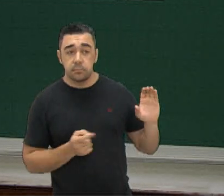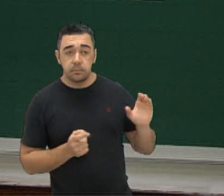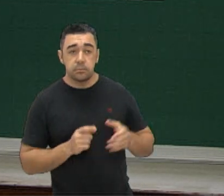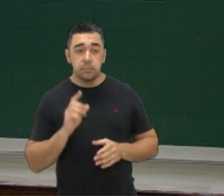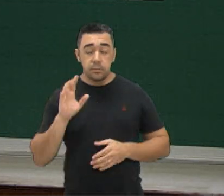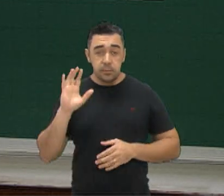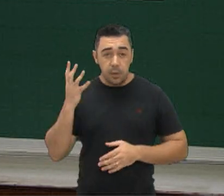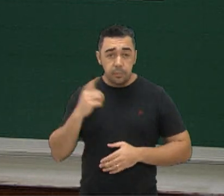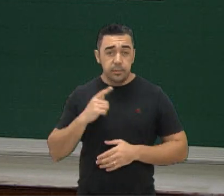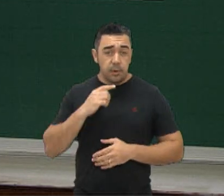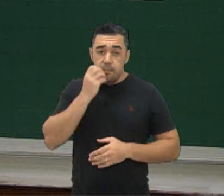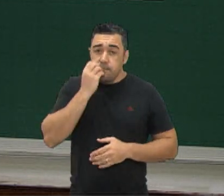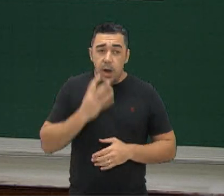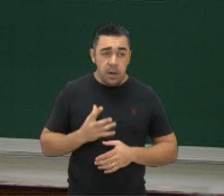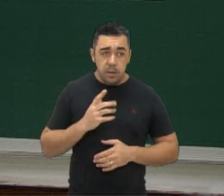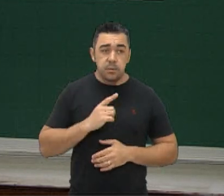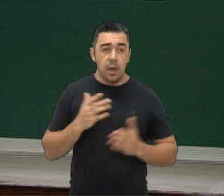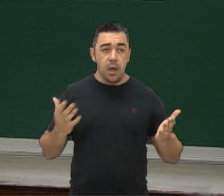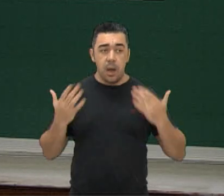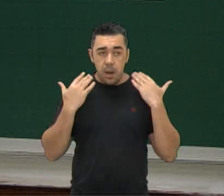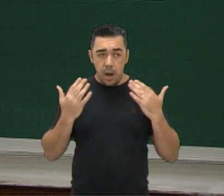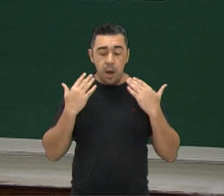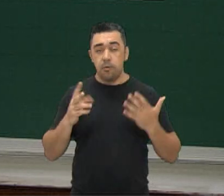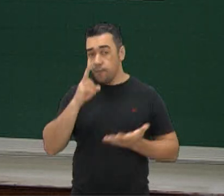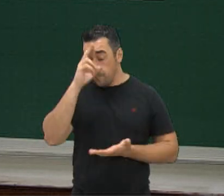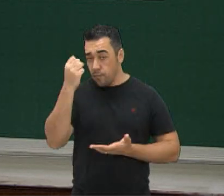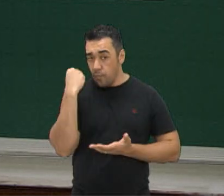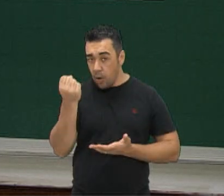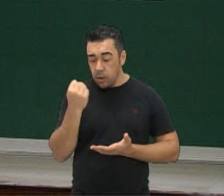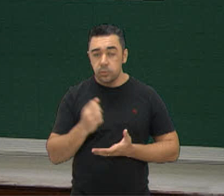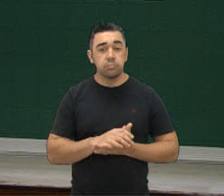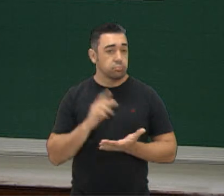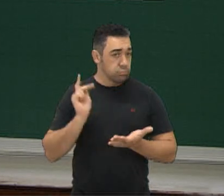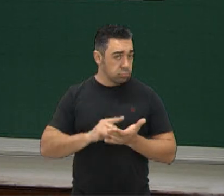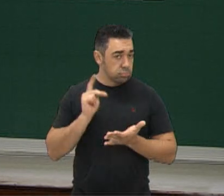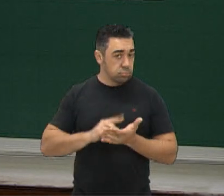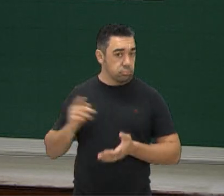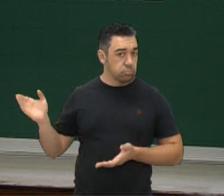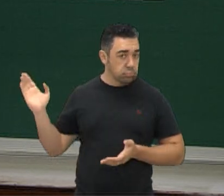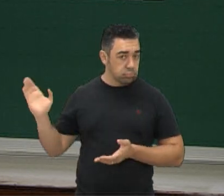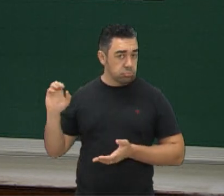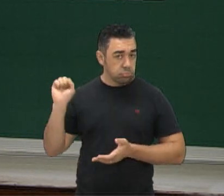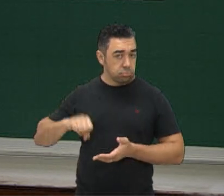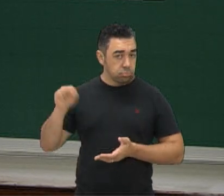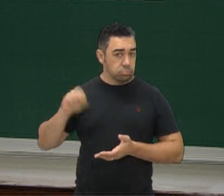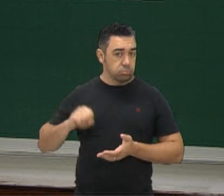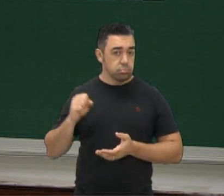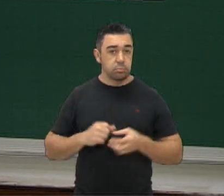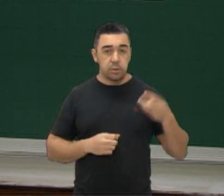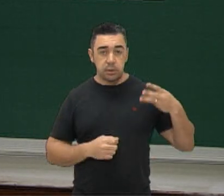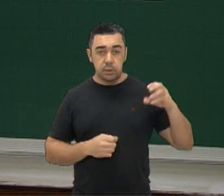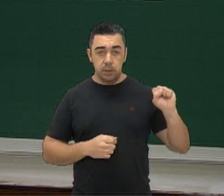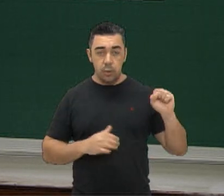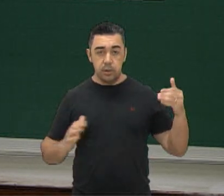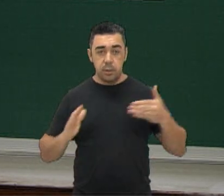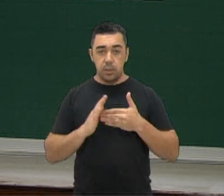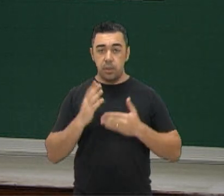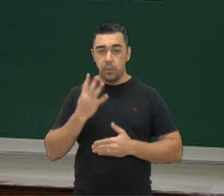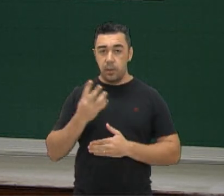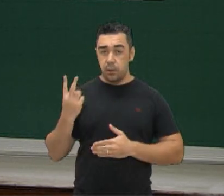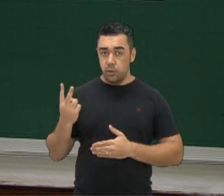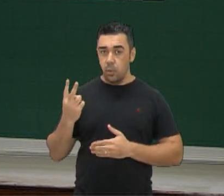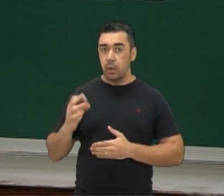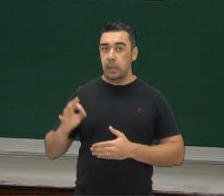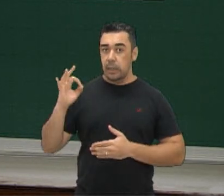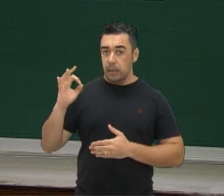o tempo seguirá bueno com um calor muito intenso. De verdade, né? Que sim. De 38 a 42 grados